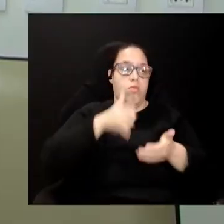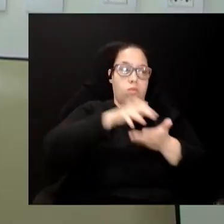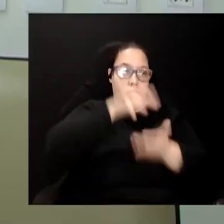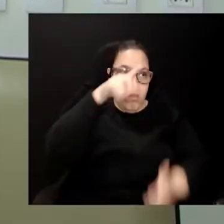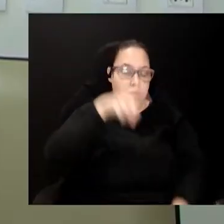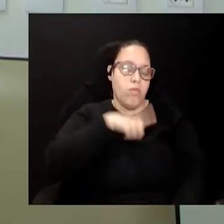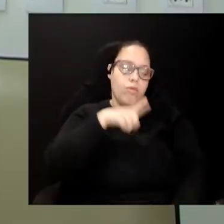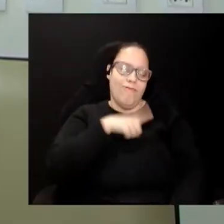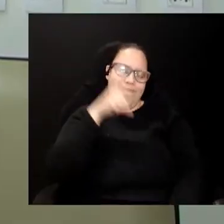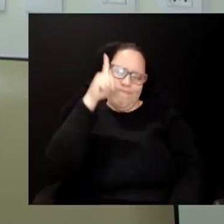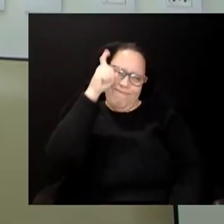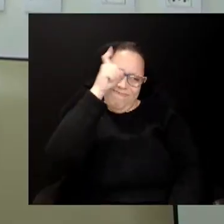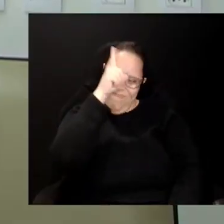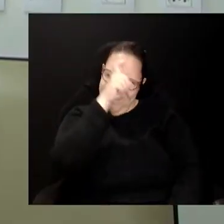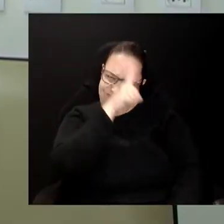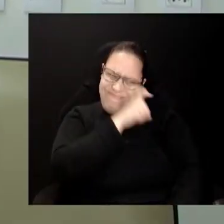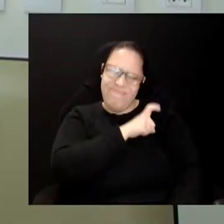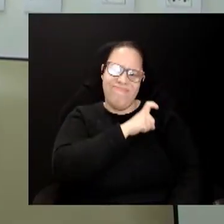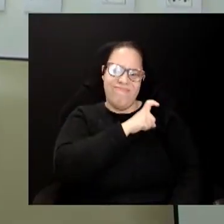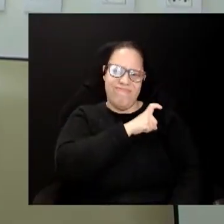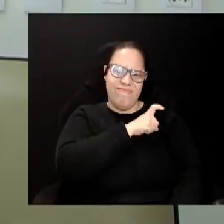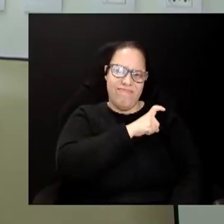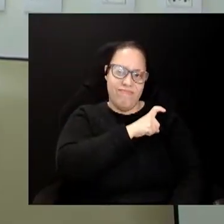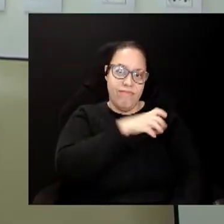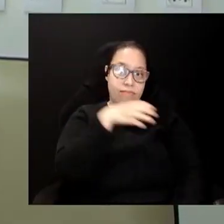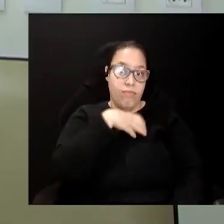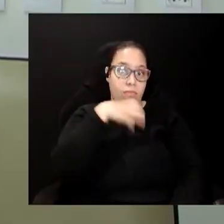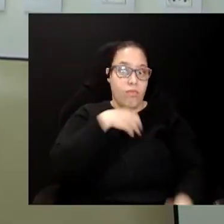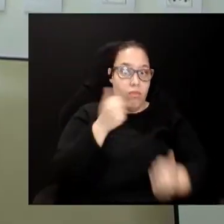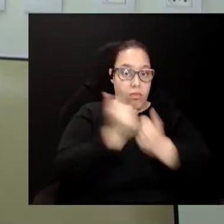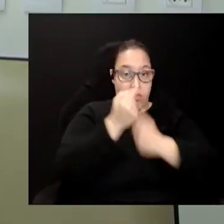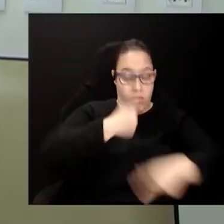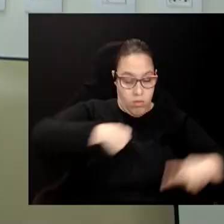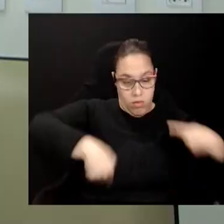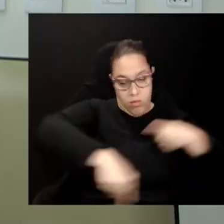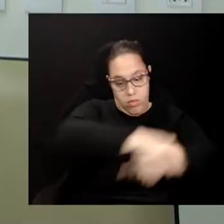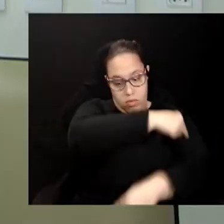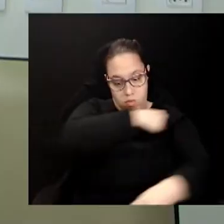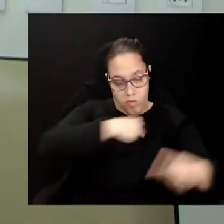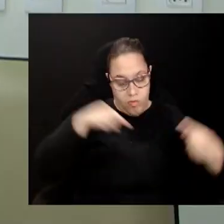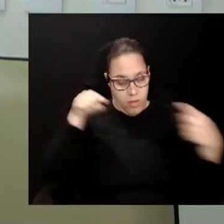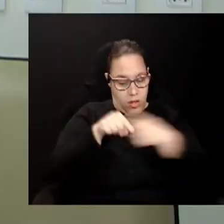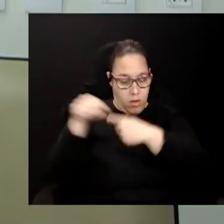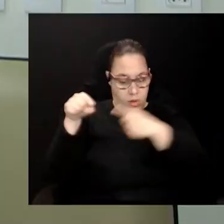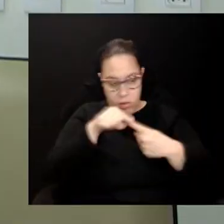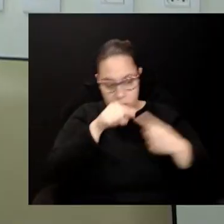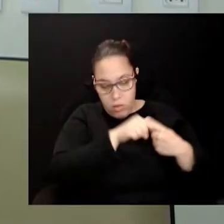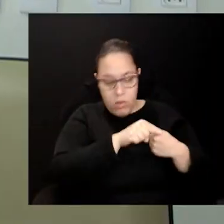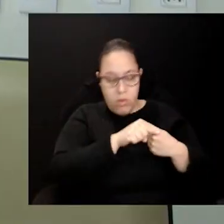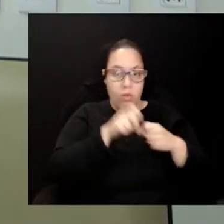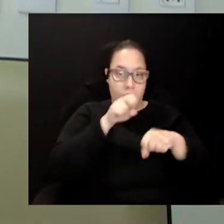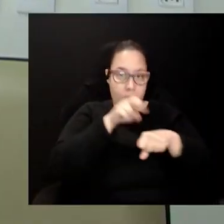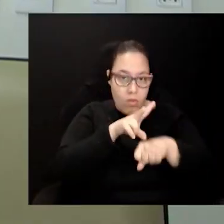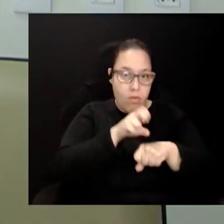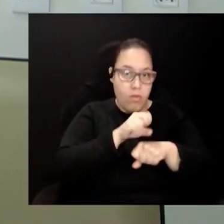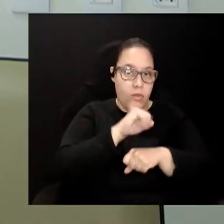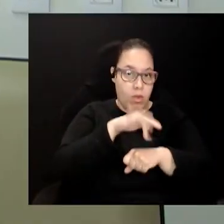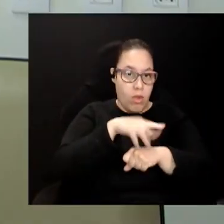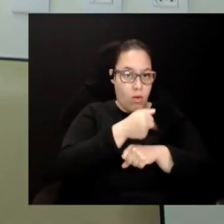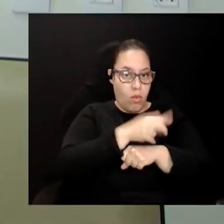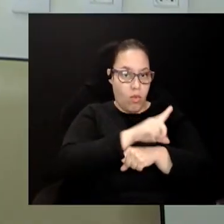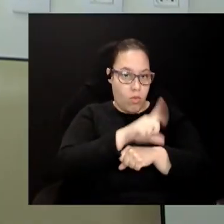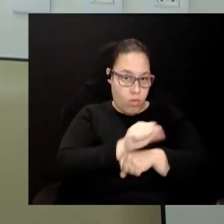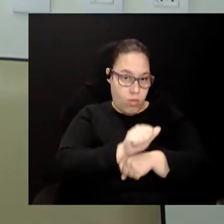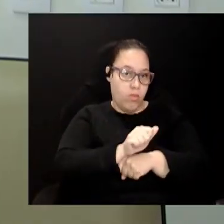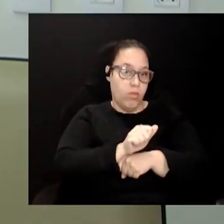dificuldade de produzir defesa no organismo, de combater, né, o vírus da influenza. Então, nesse